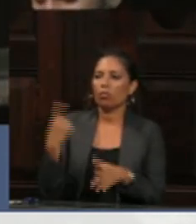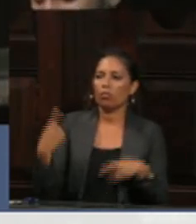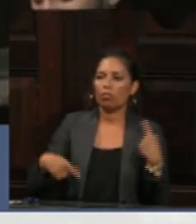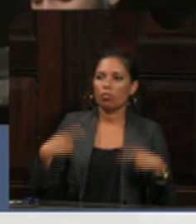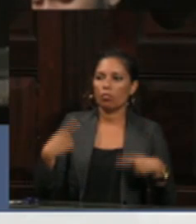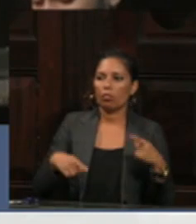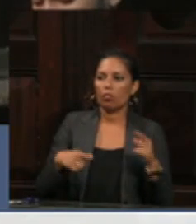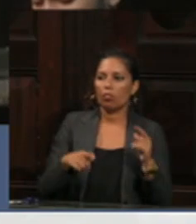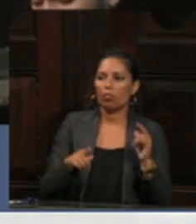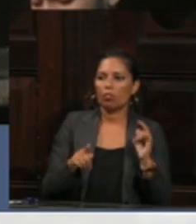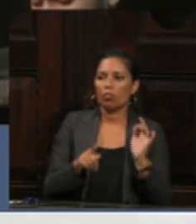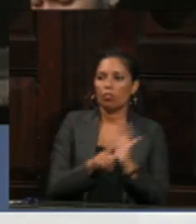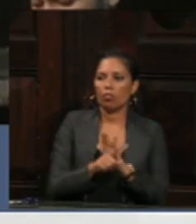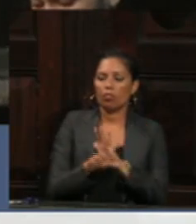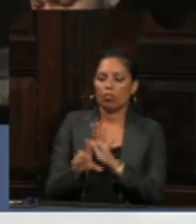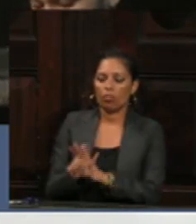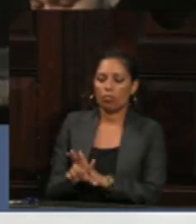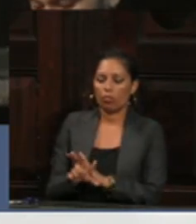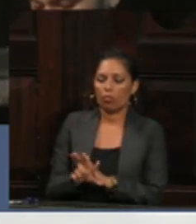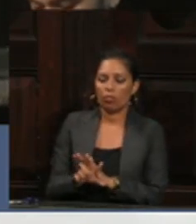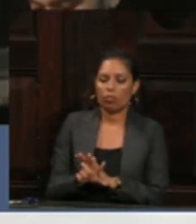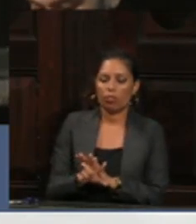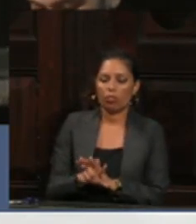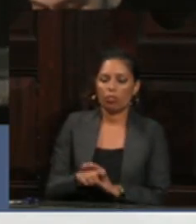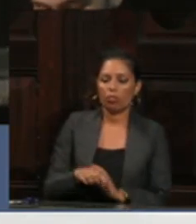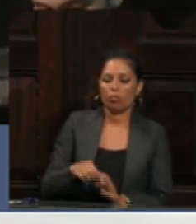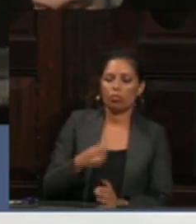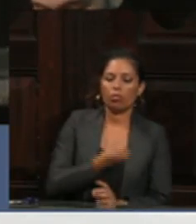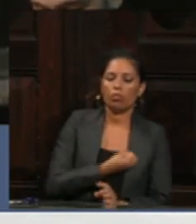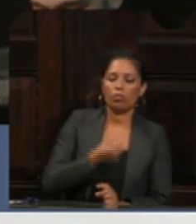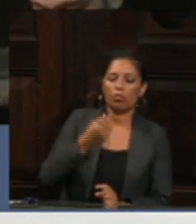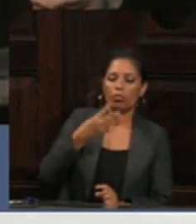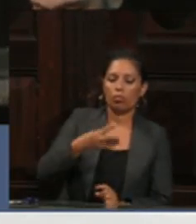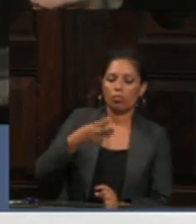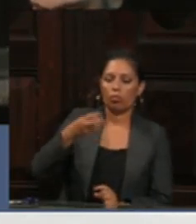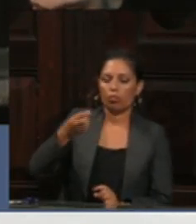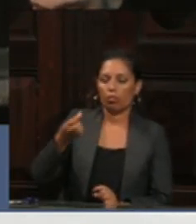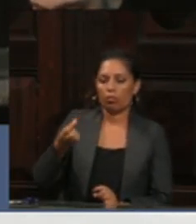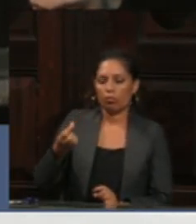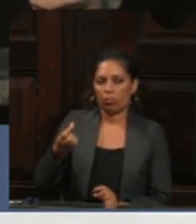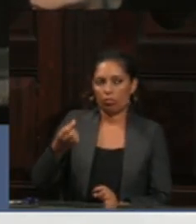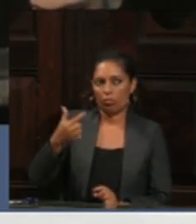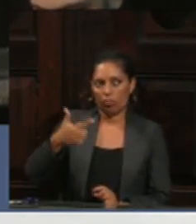discussão. Projeto de lei de número